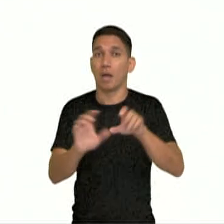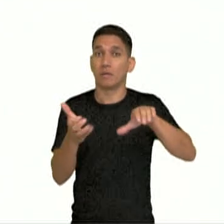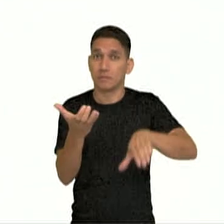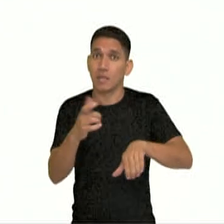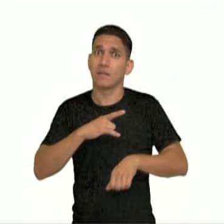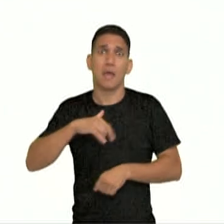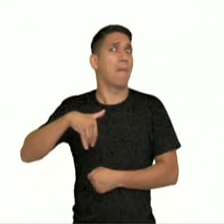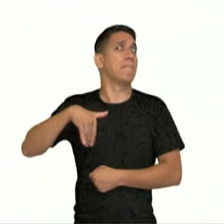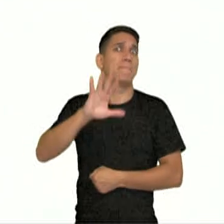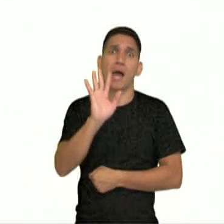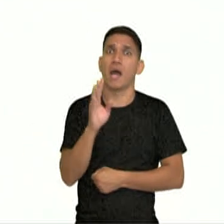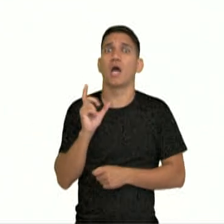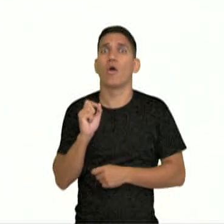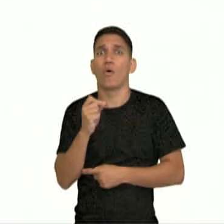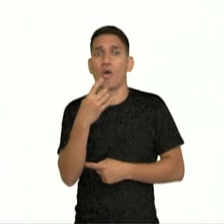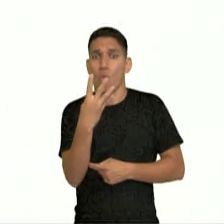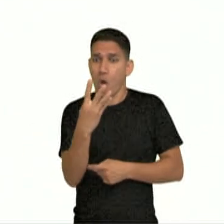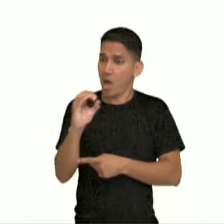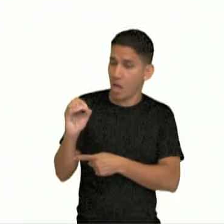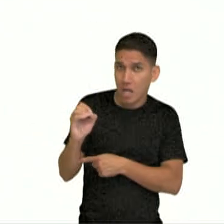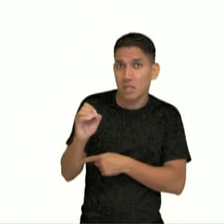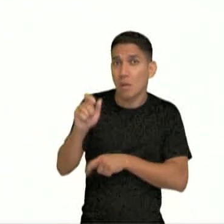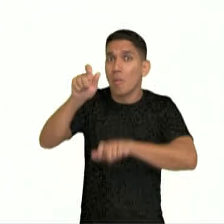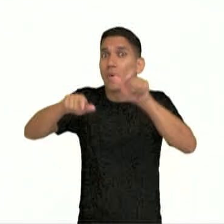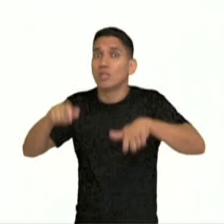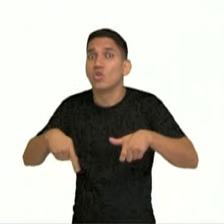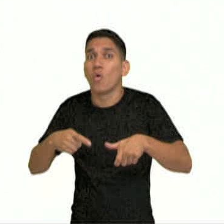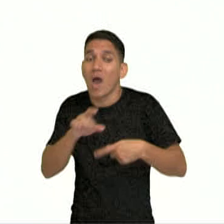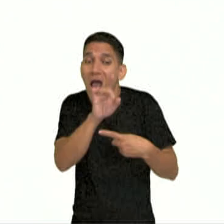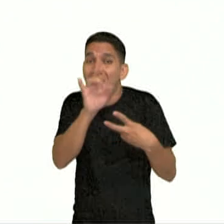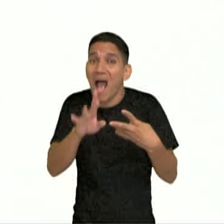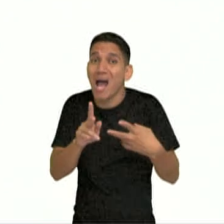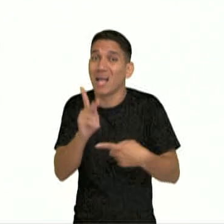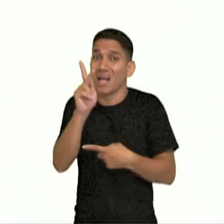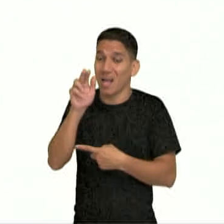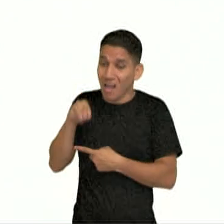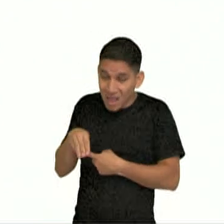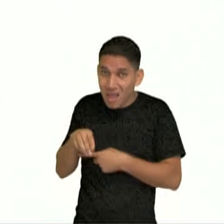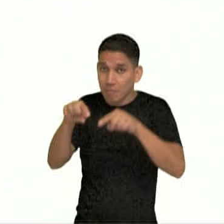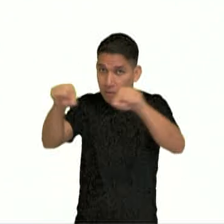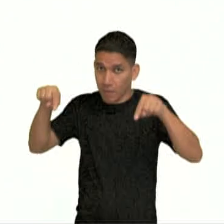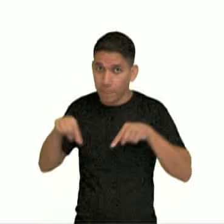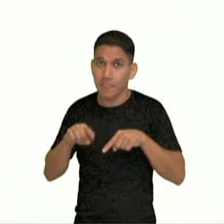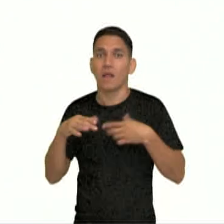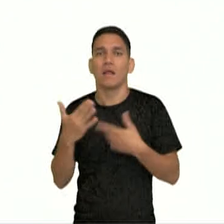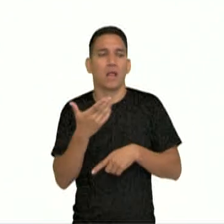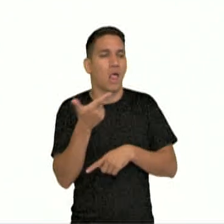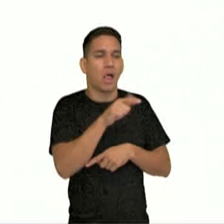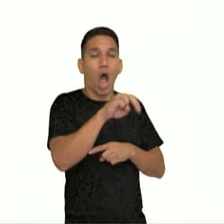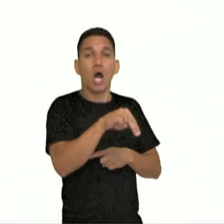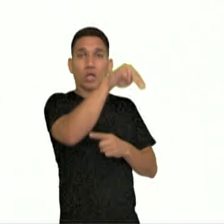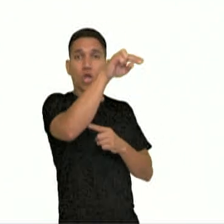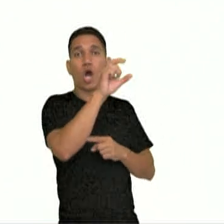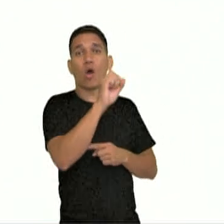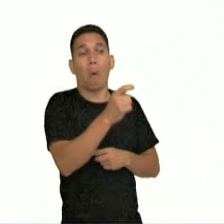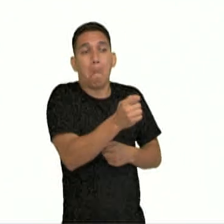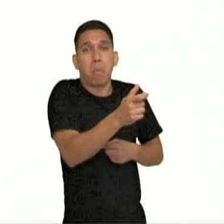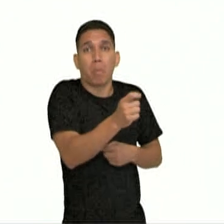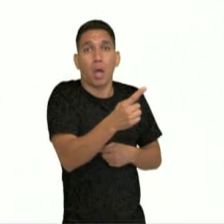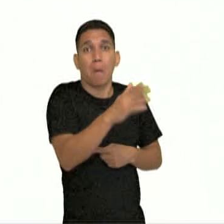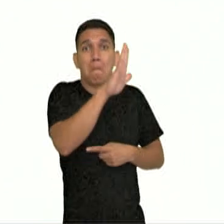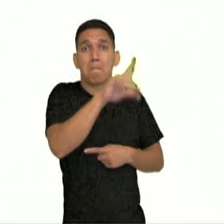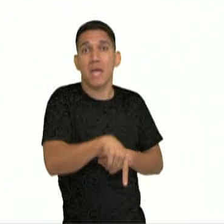mais de 400 habitantes por quilômetro quadrado, certo? E no caso aqui de algumas áreas da região norte que tem menos de